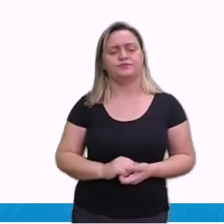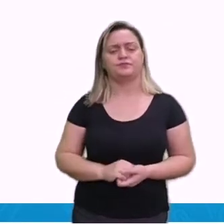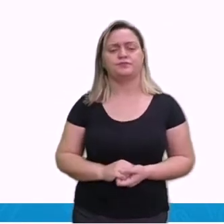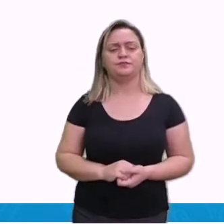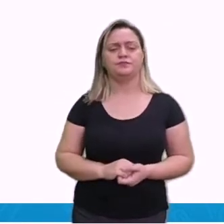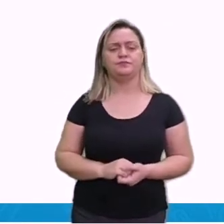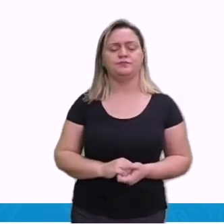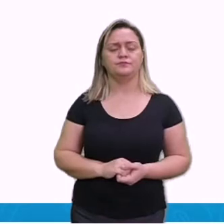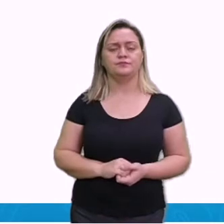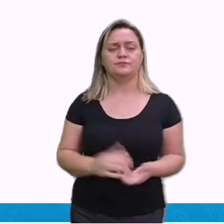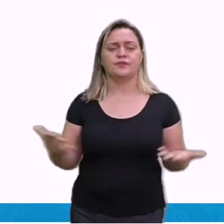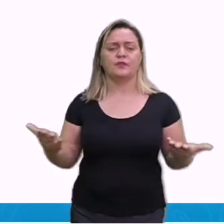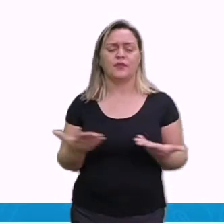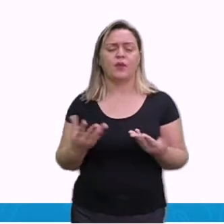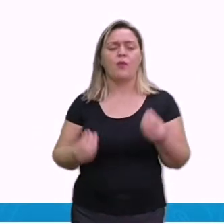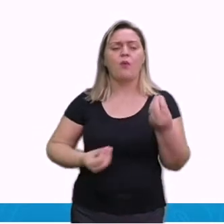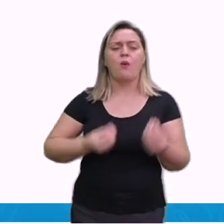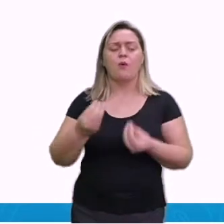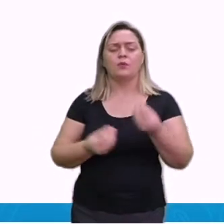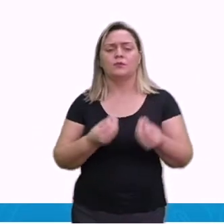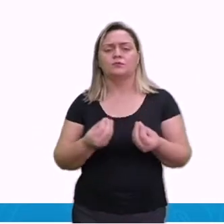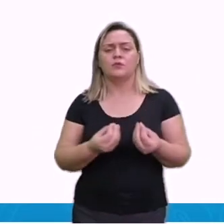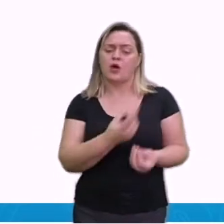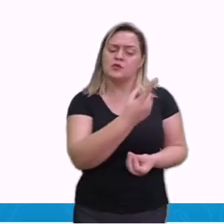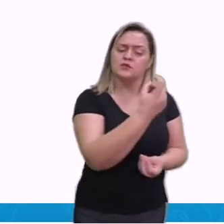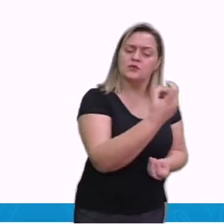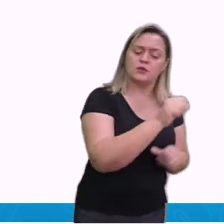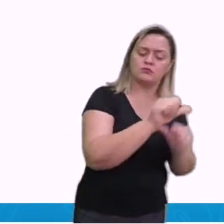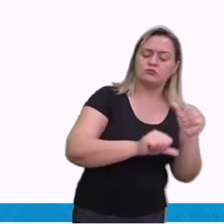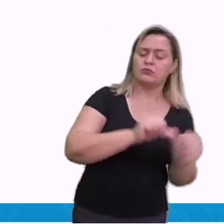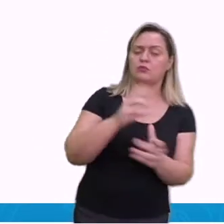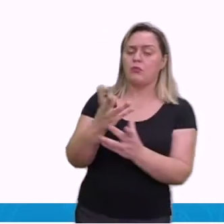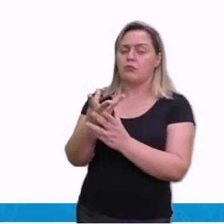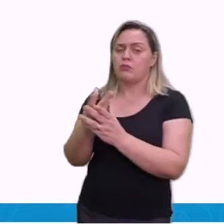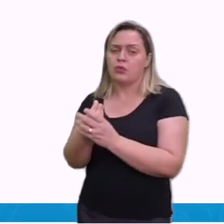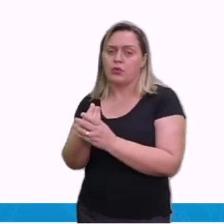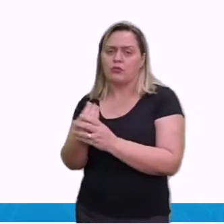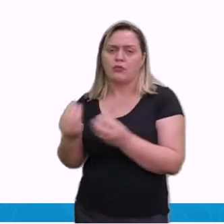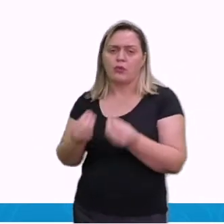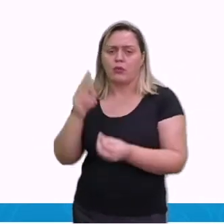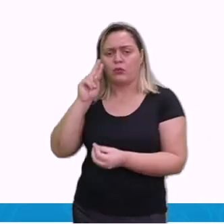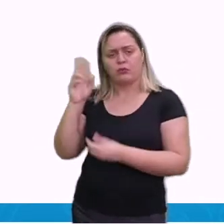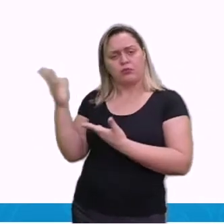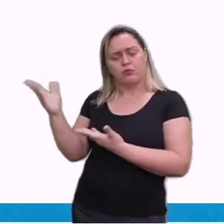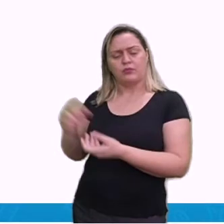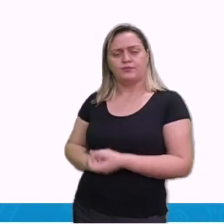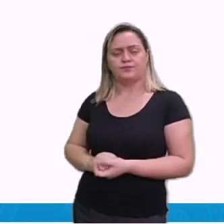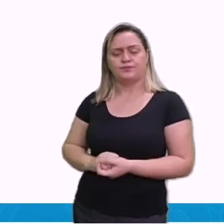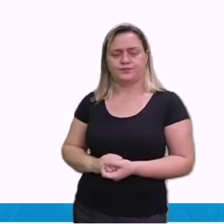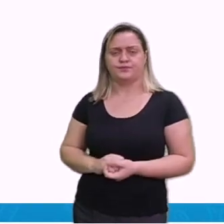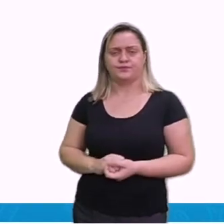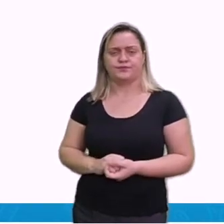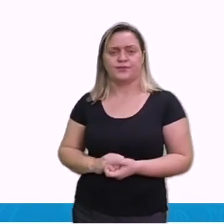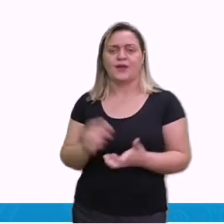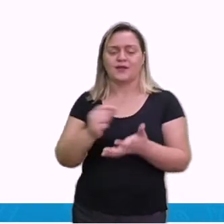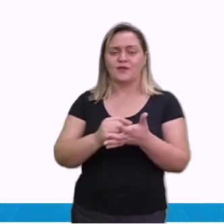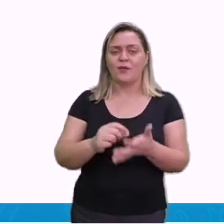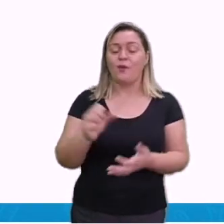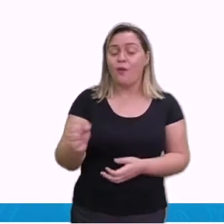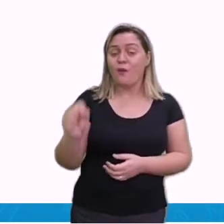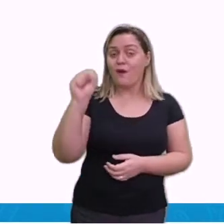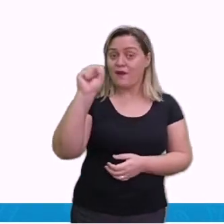lá. Acrescentar somente o S no final das palavras. Por exemplo, o cavalo. Olha lá, eu passei para o